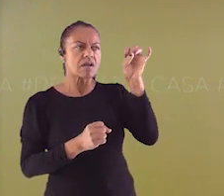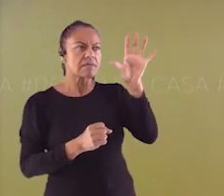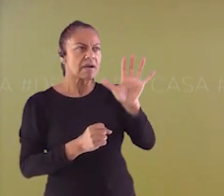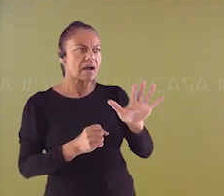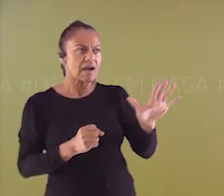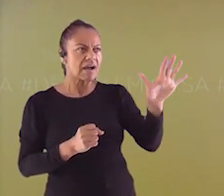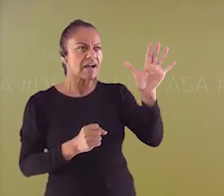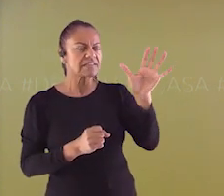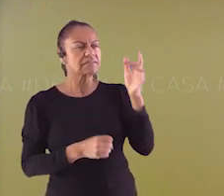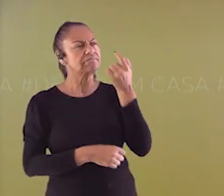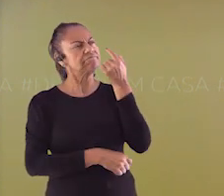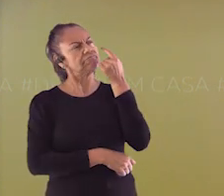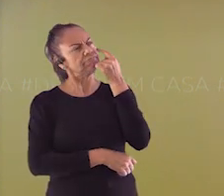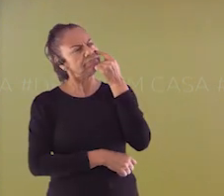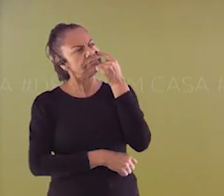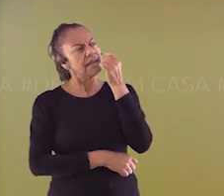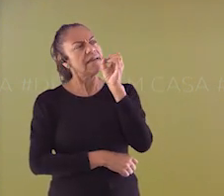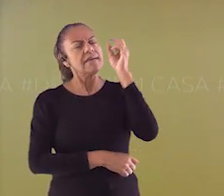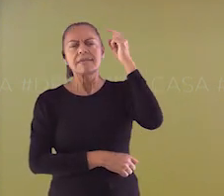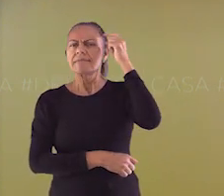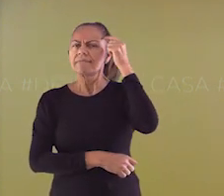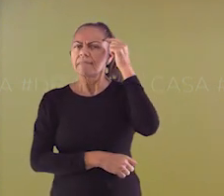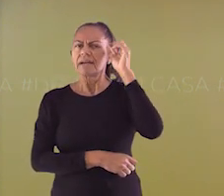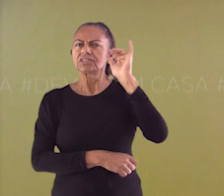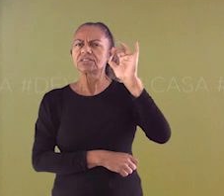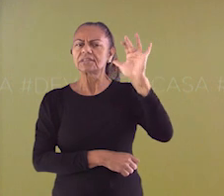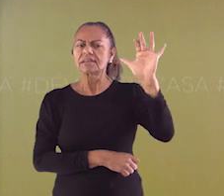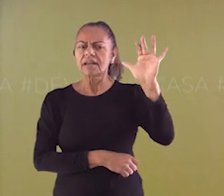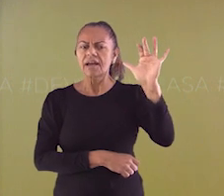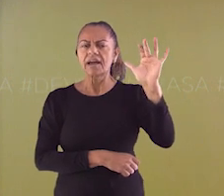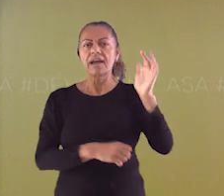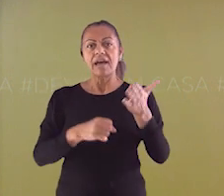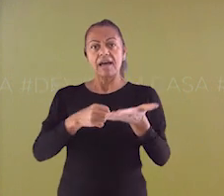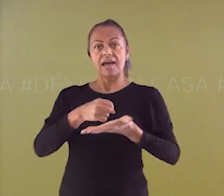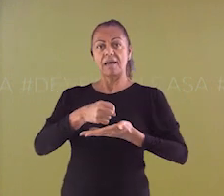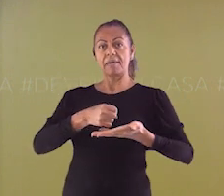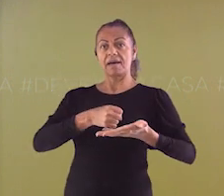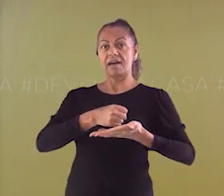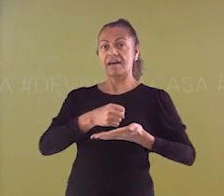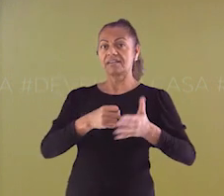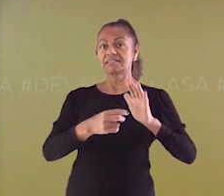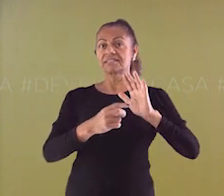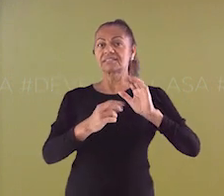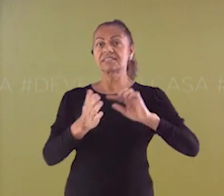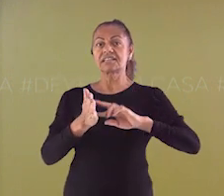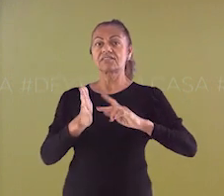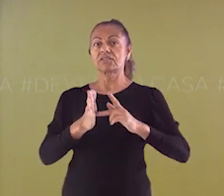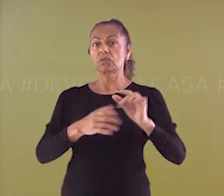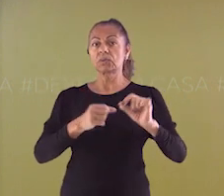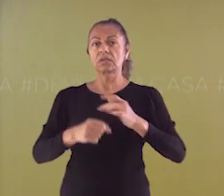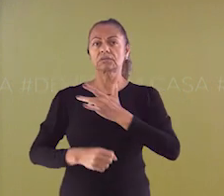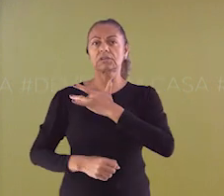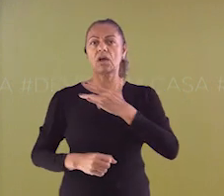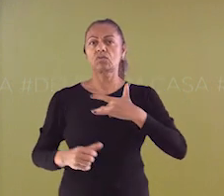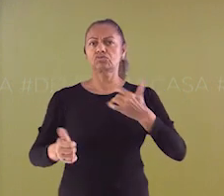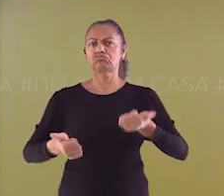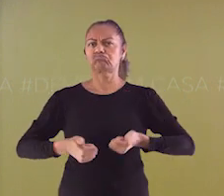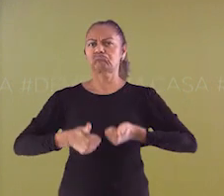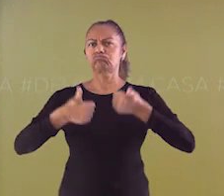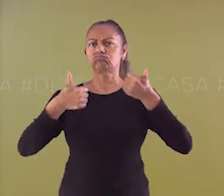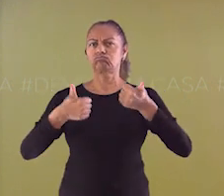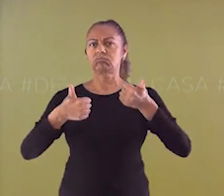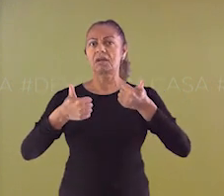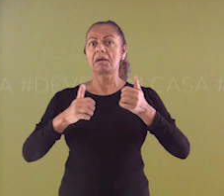dessa escada. Vamos imaginar que aqui na base a gente não tem nada. Nossa saúde está